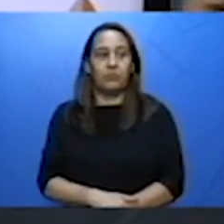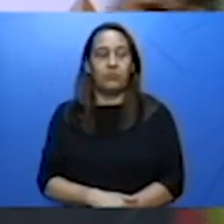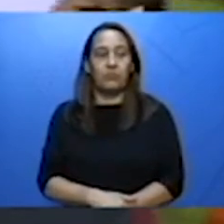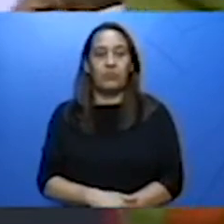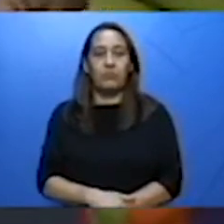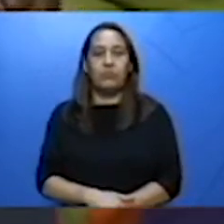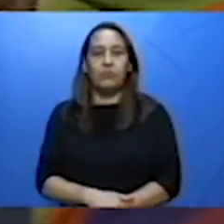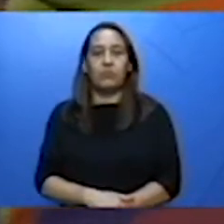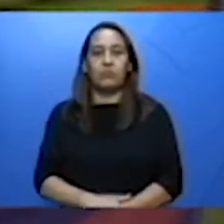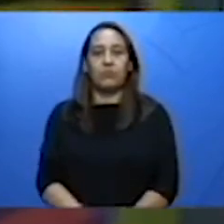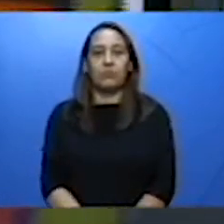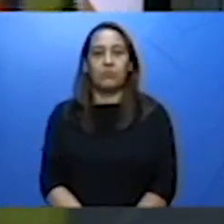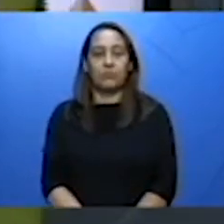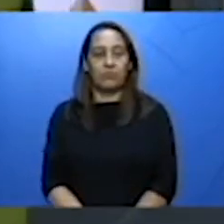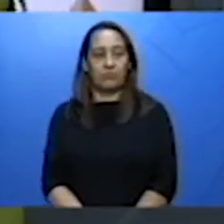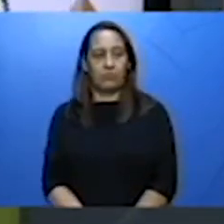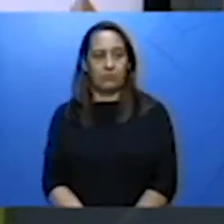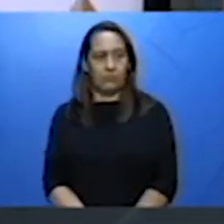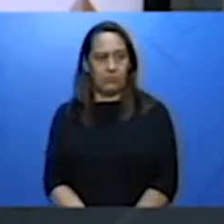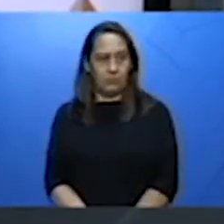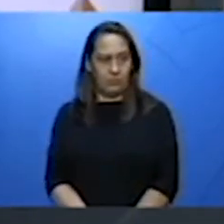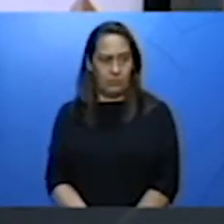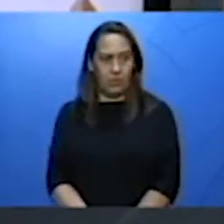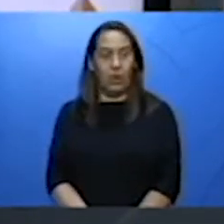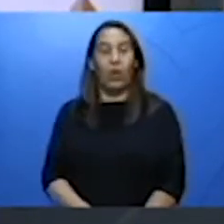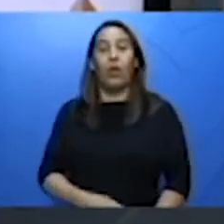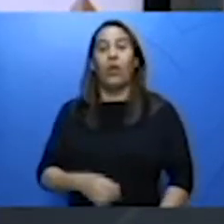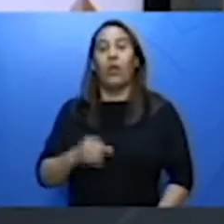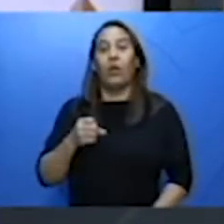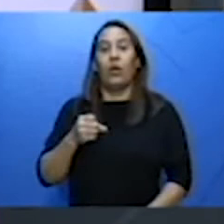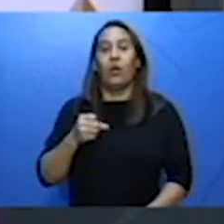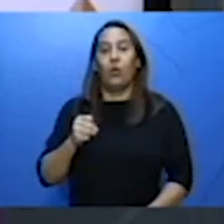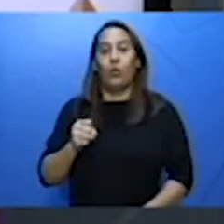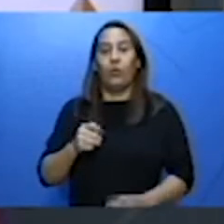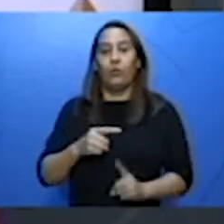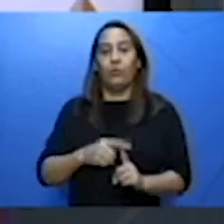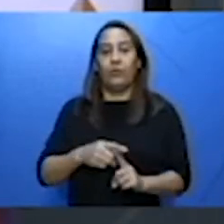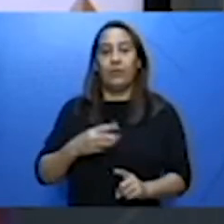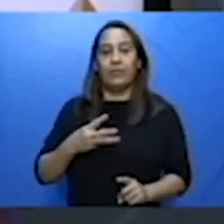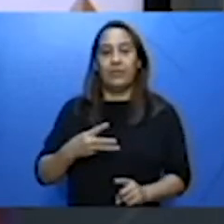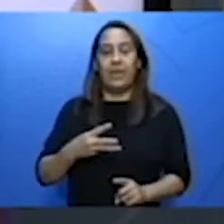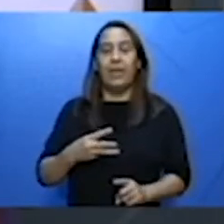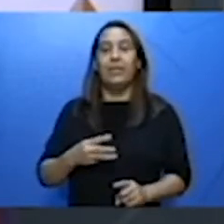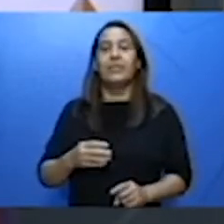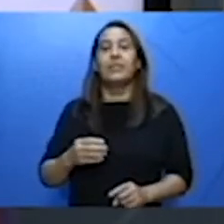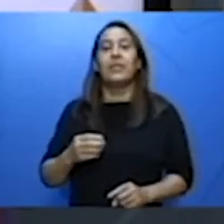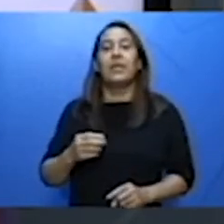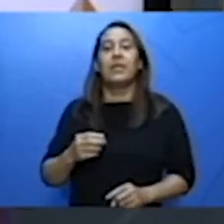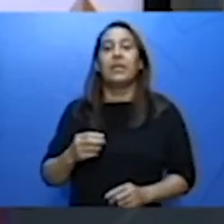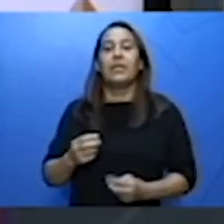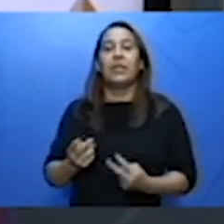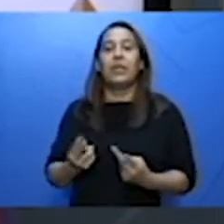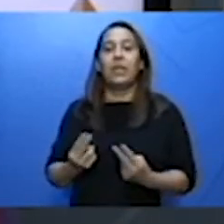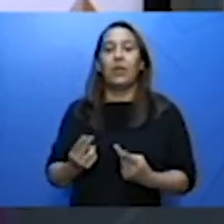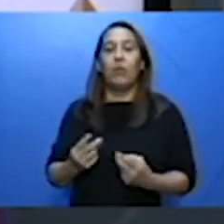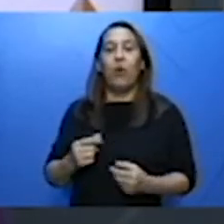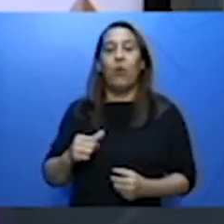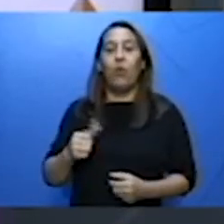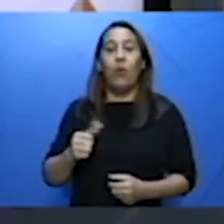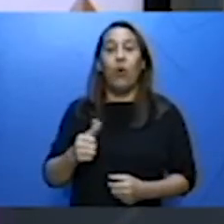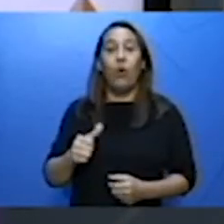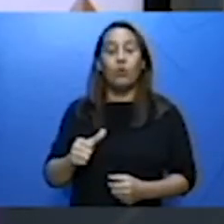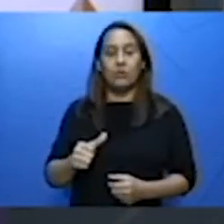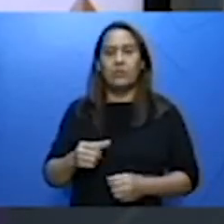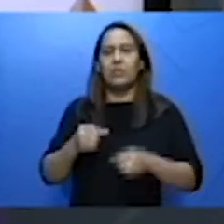Vamos lá. 8. 9, 10, 11. O 11 pode morar aqui? O que que vocês acham?